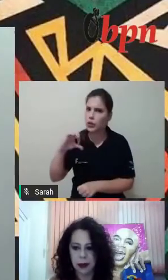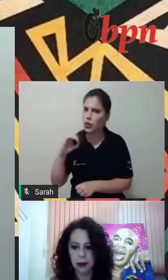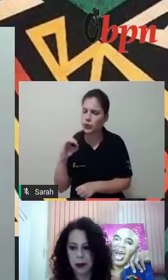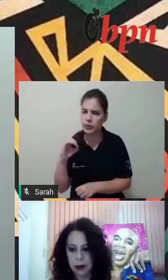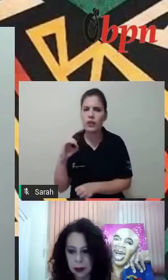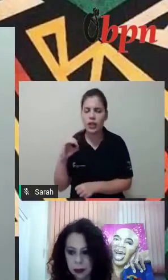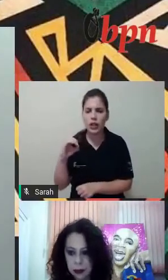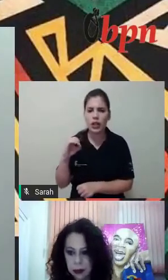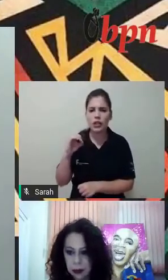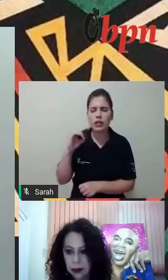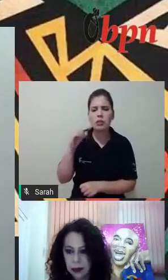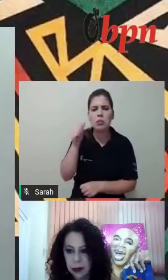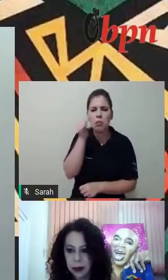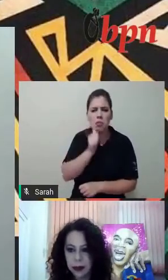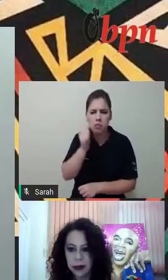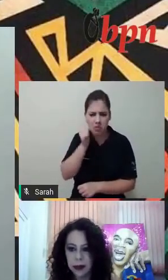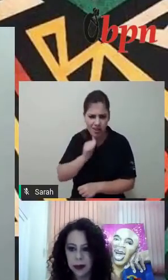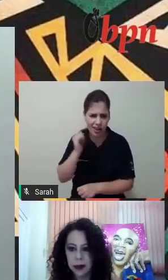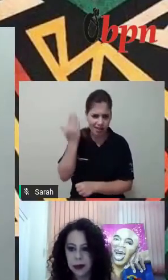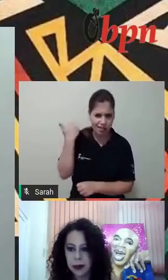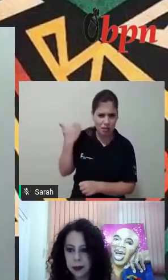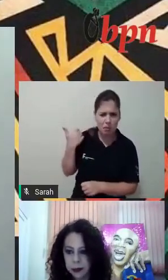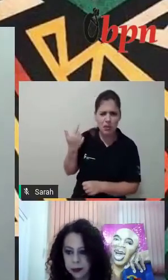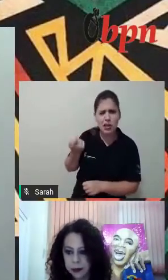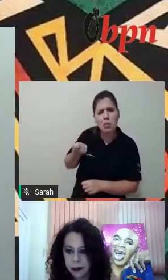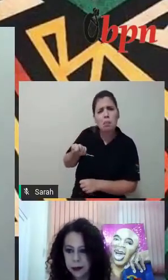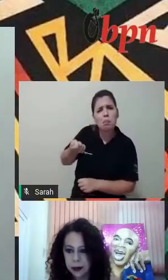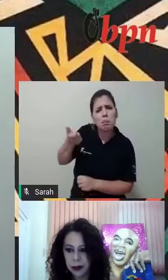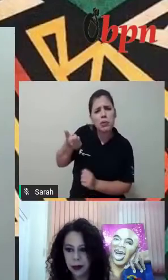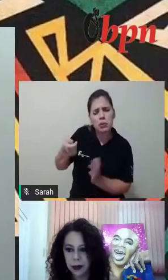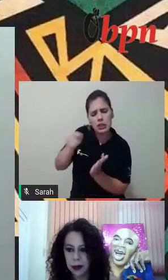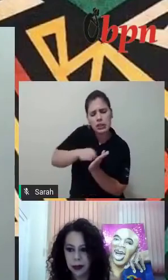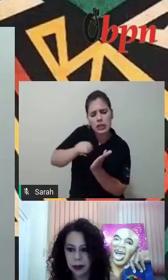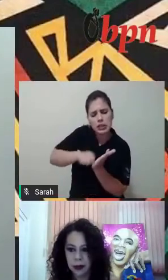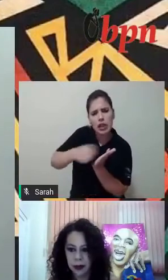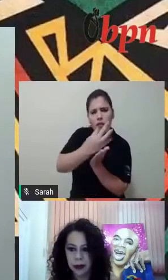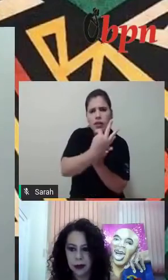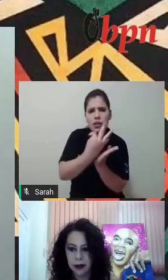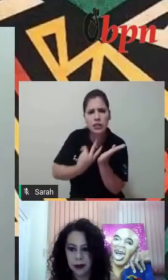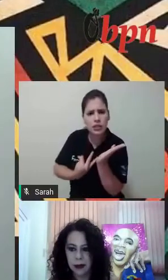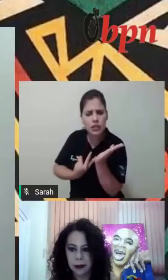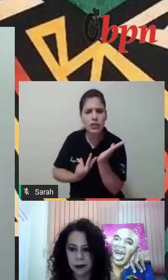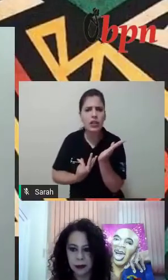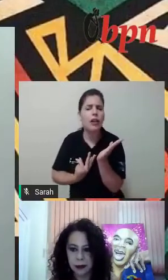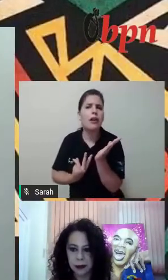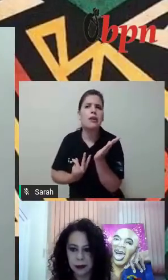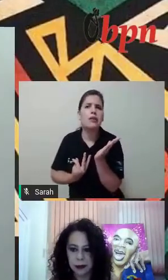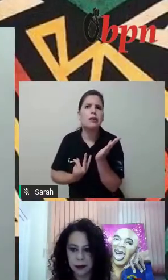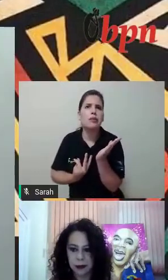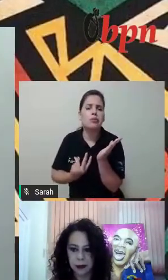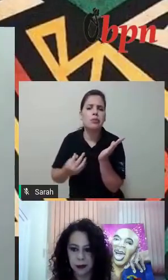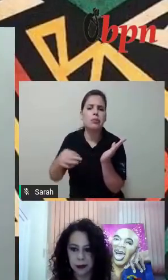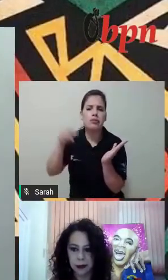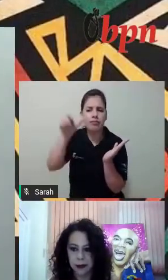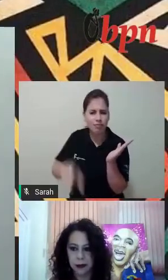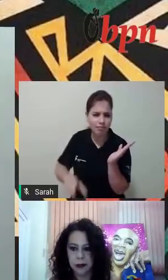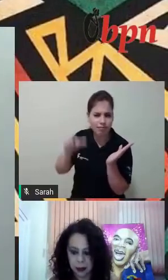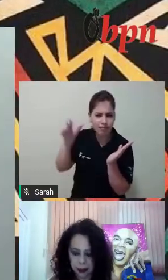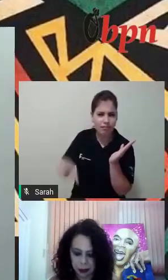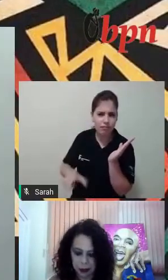dessa geração escrevem, por exemplo, texto que tragam, que as personagens tragam experiências